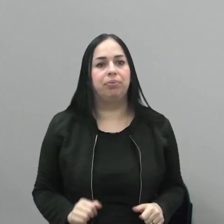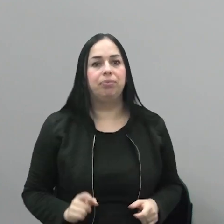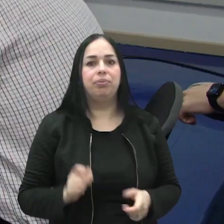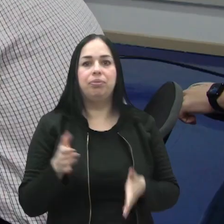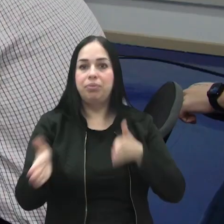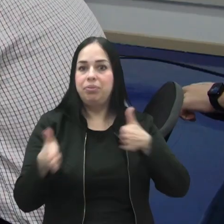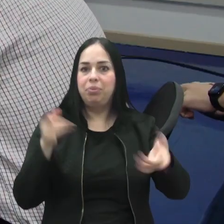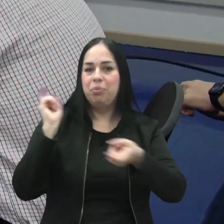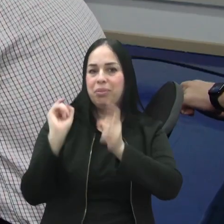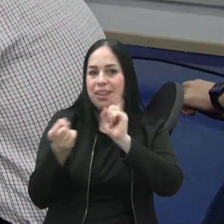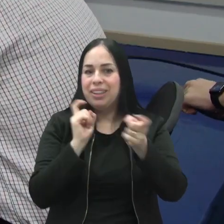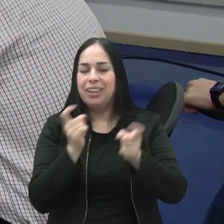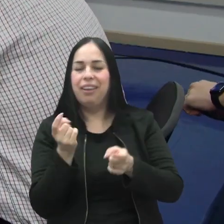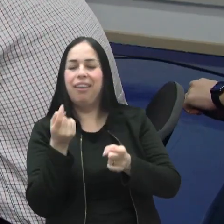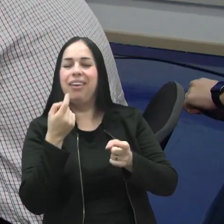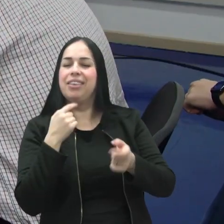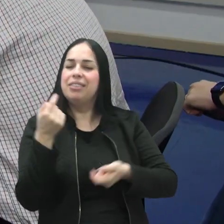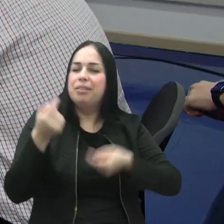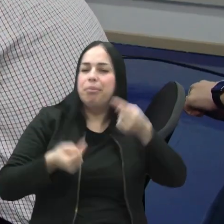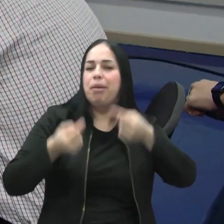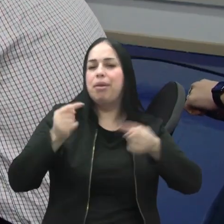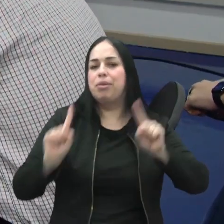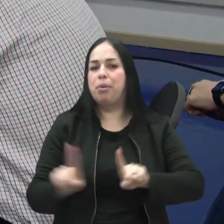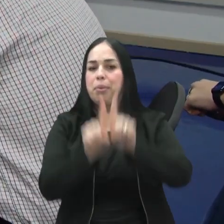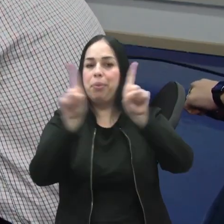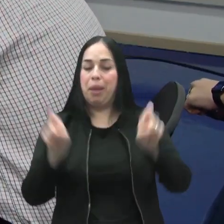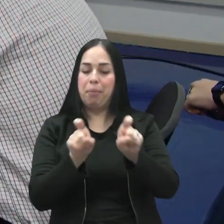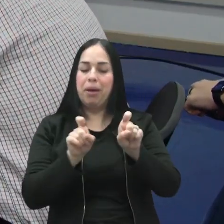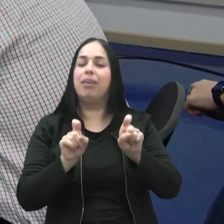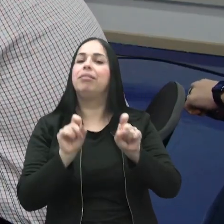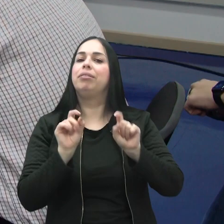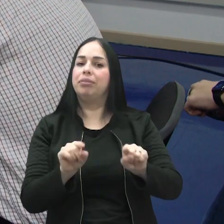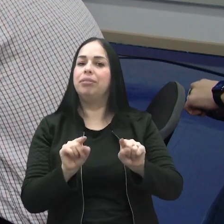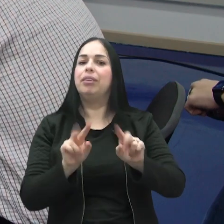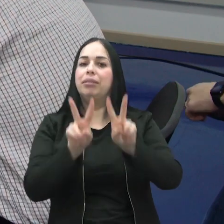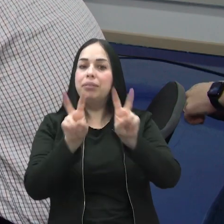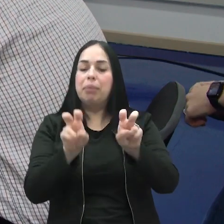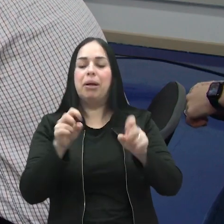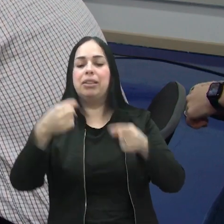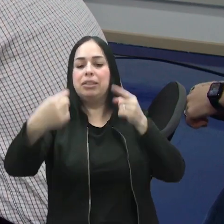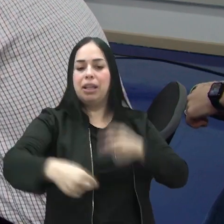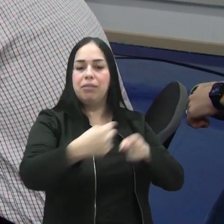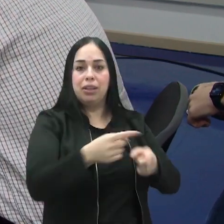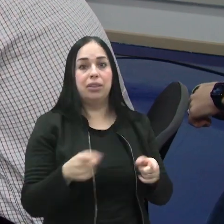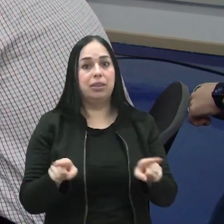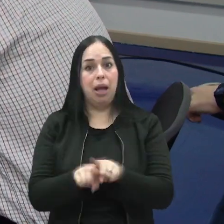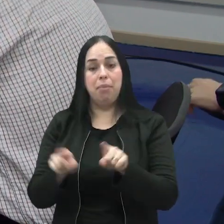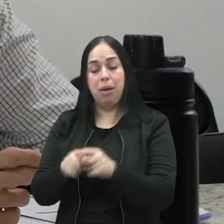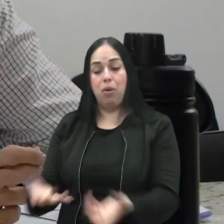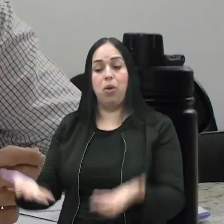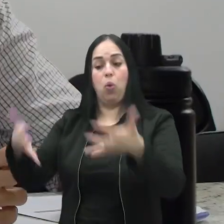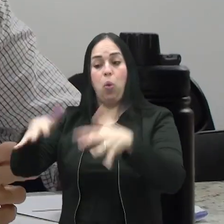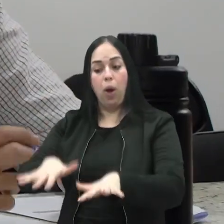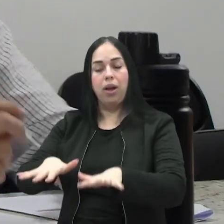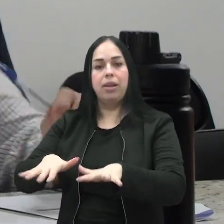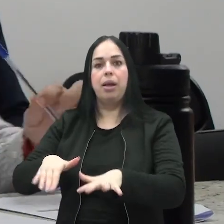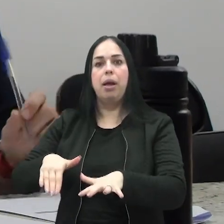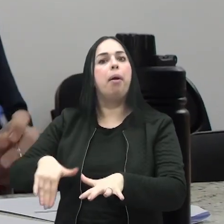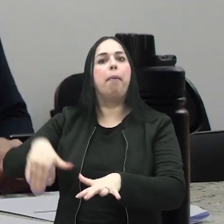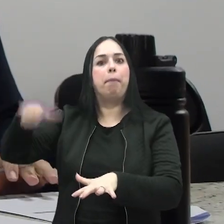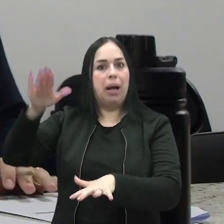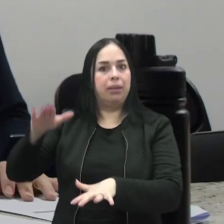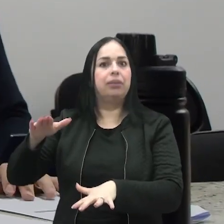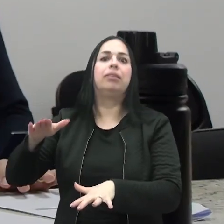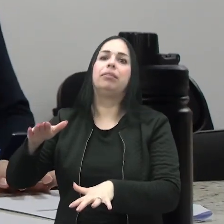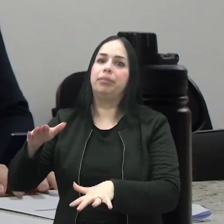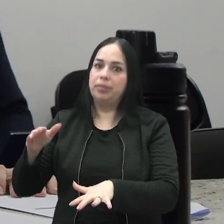nossa sociedade. Durante a reunião, os vereadores debateram sobre os desafios da educação no município. A inclusão